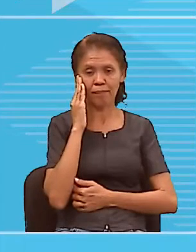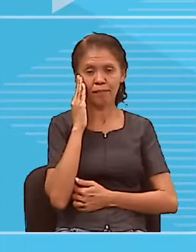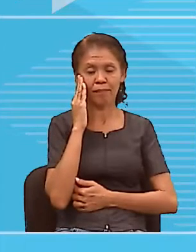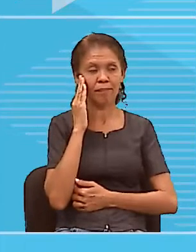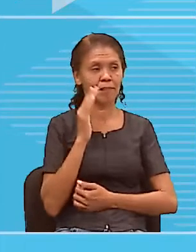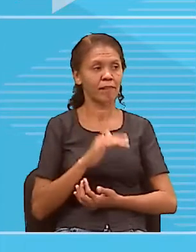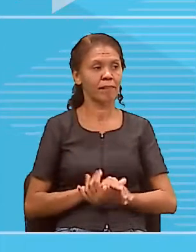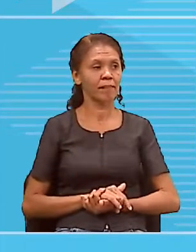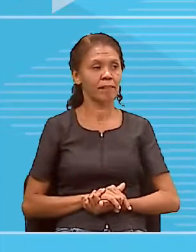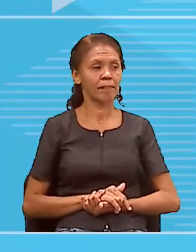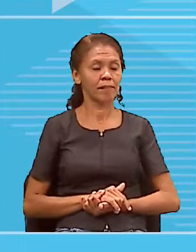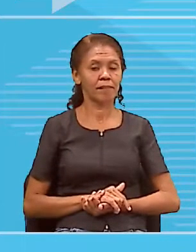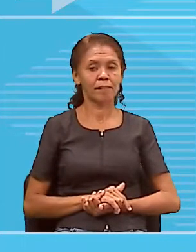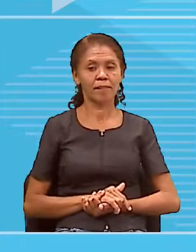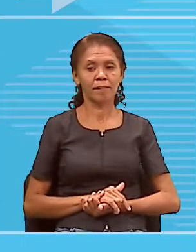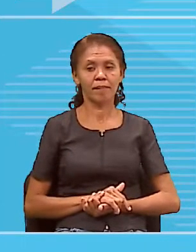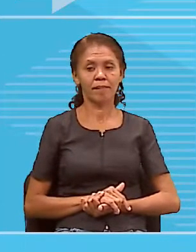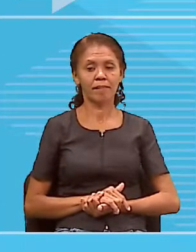então galerinha